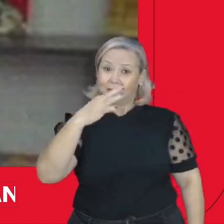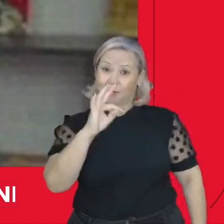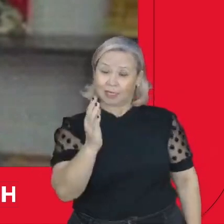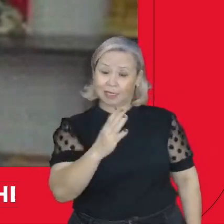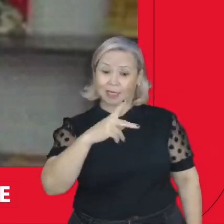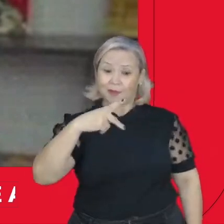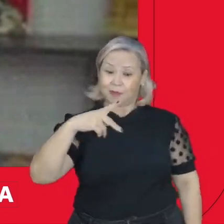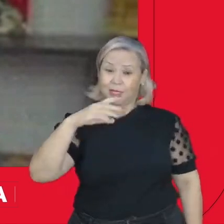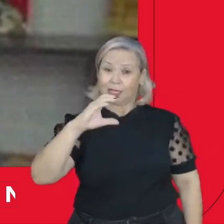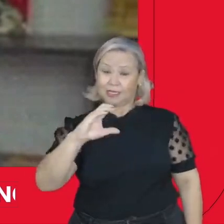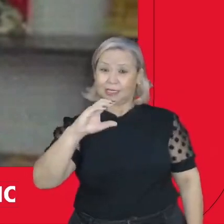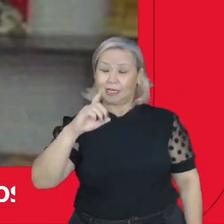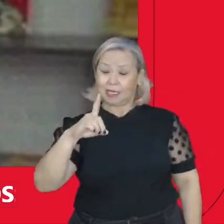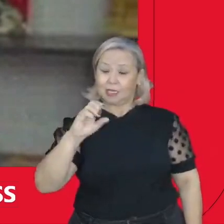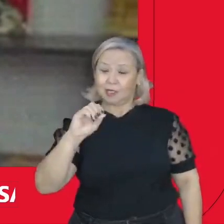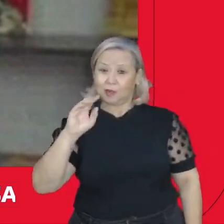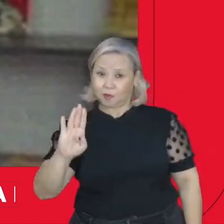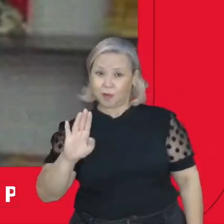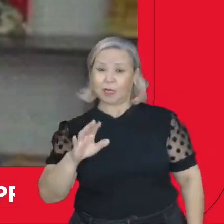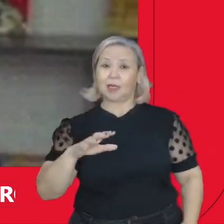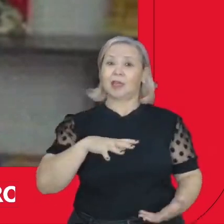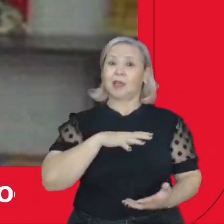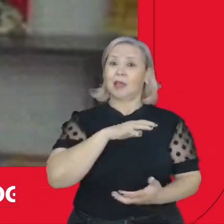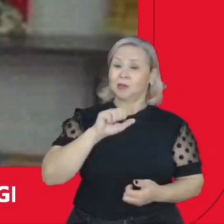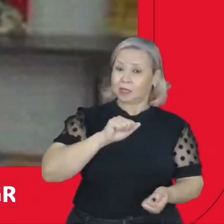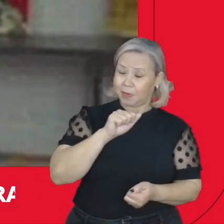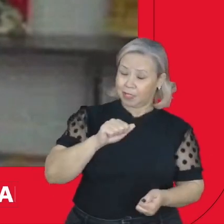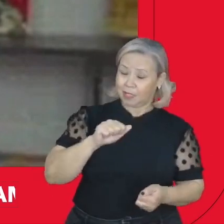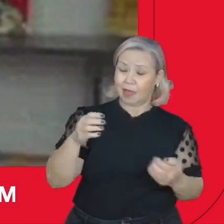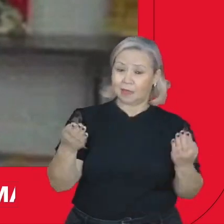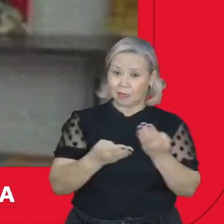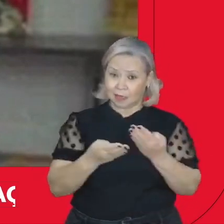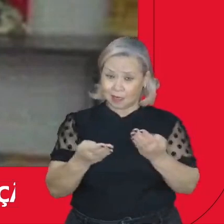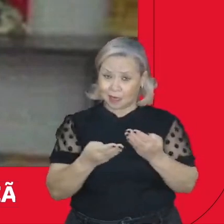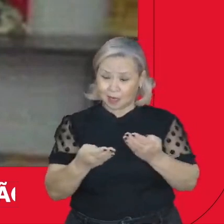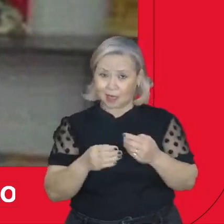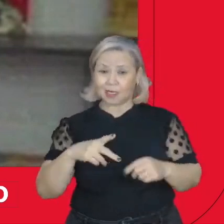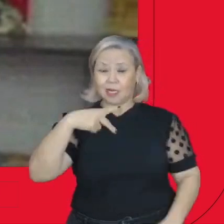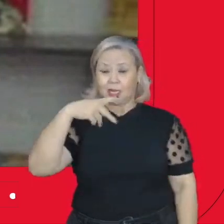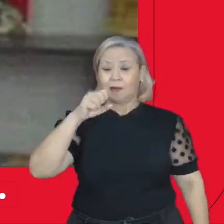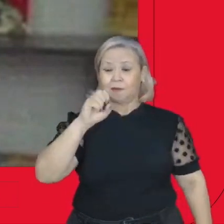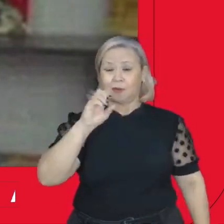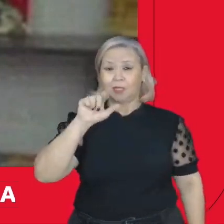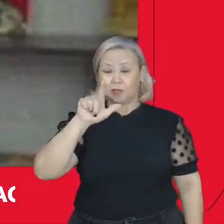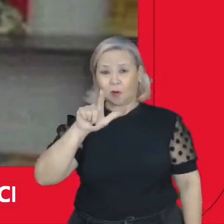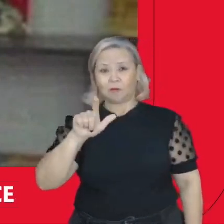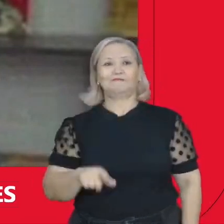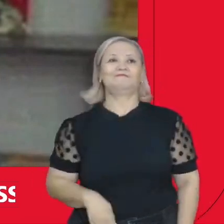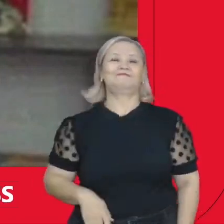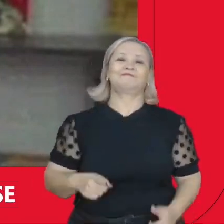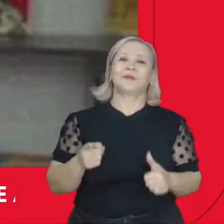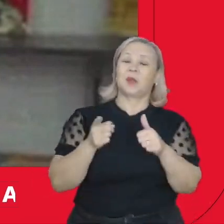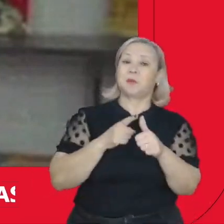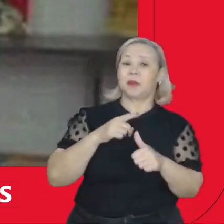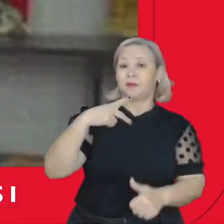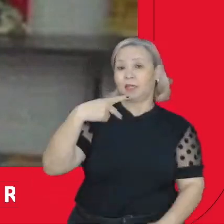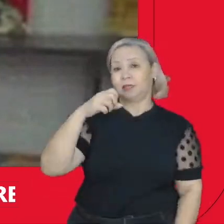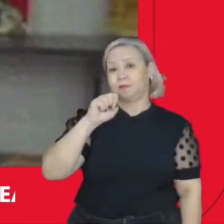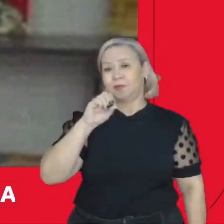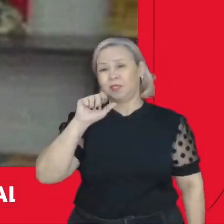histórica, unânime, que nós construímos fruto do diálogo que nós constituímos até aqui. Depois nós fomos em busca de diálogo com